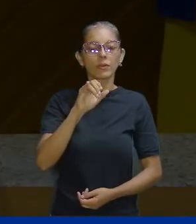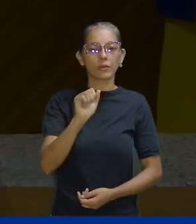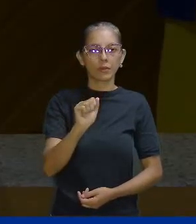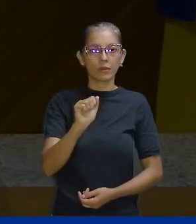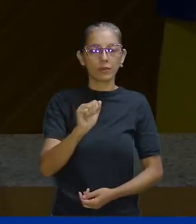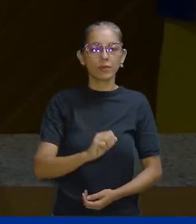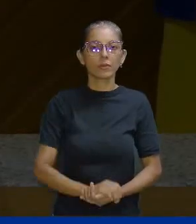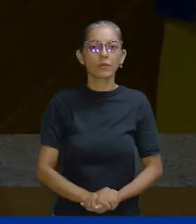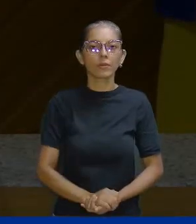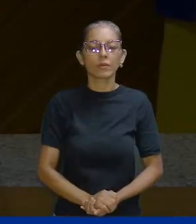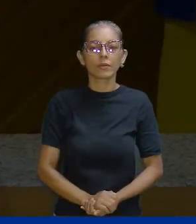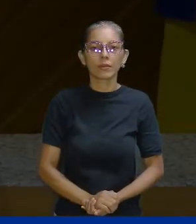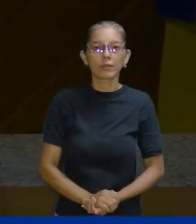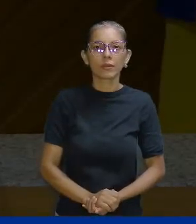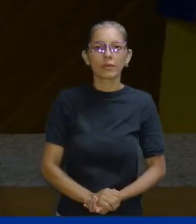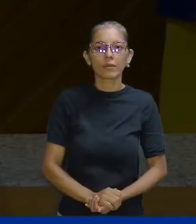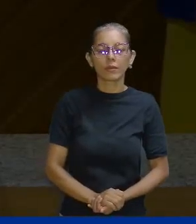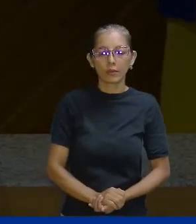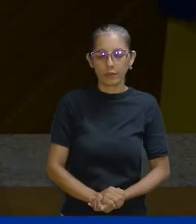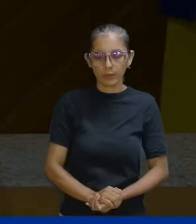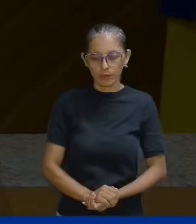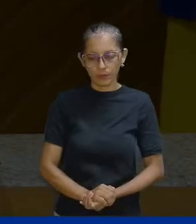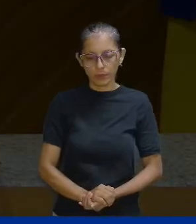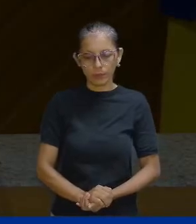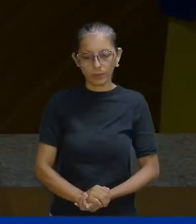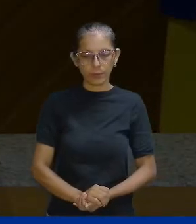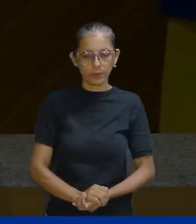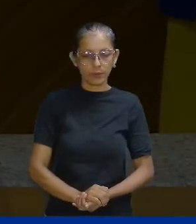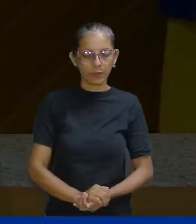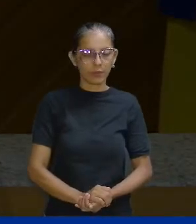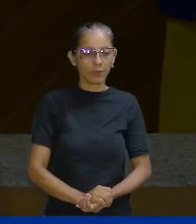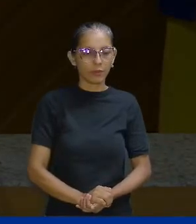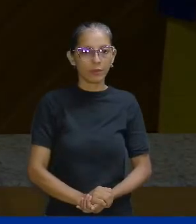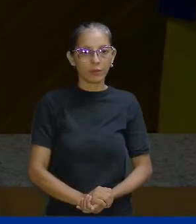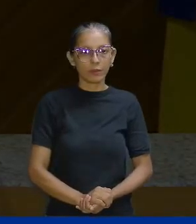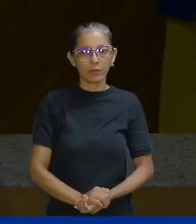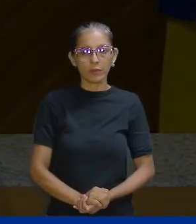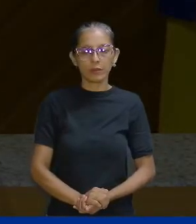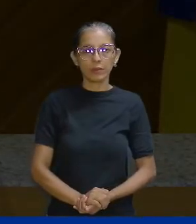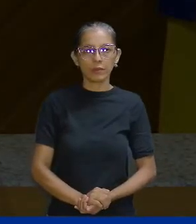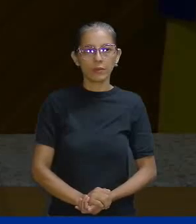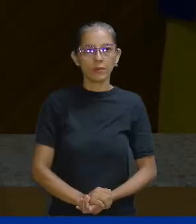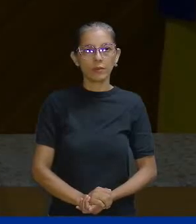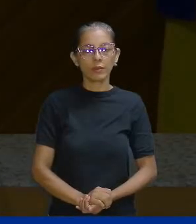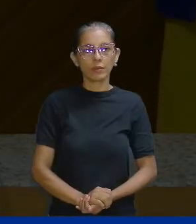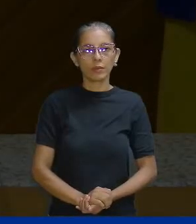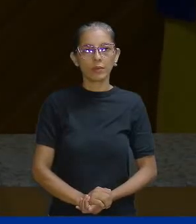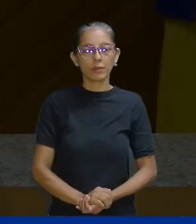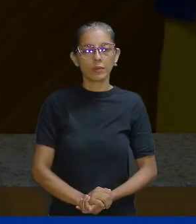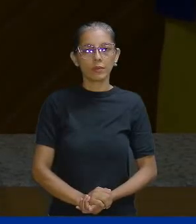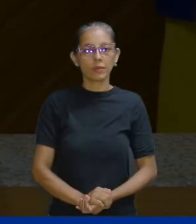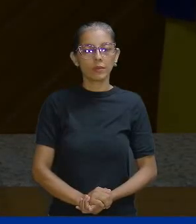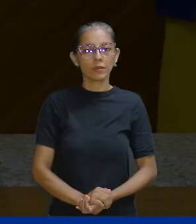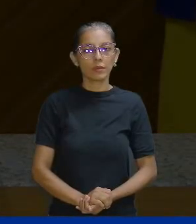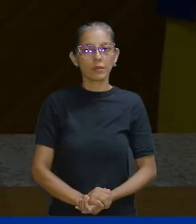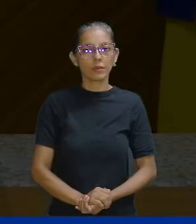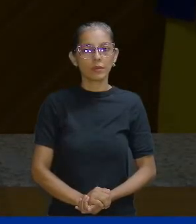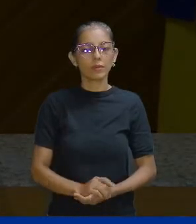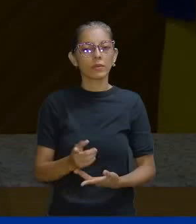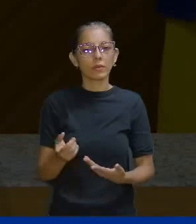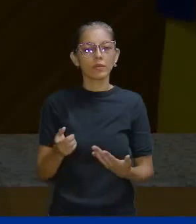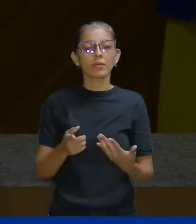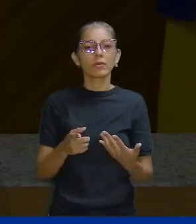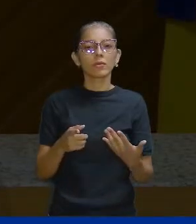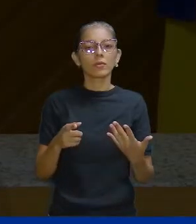Costa Oliveira, para a sustentação oral. Lorena Andrade de Carvalho. Permanece o foco